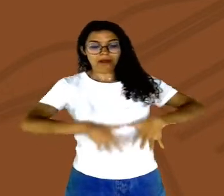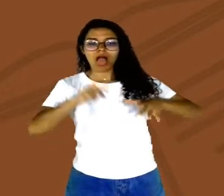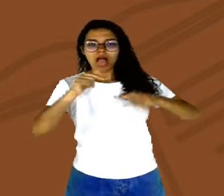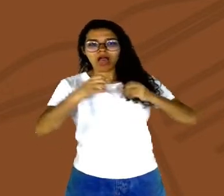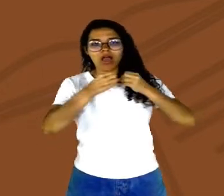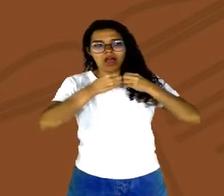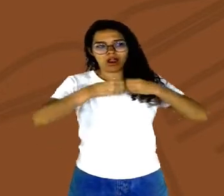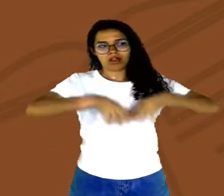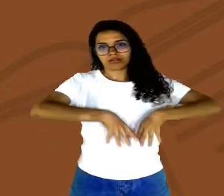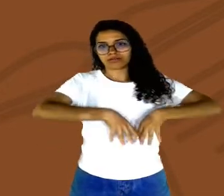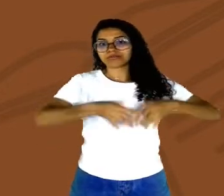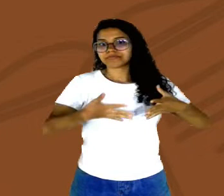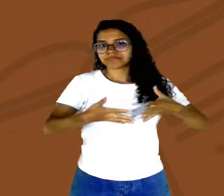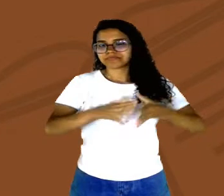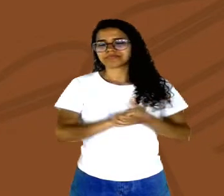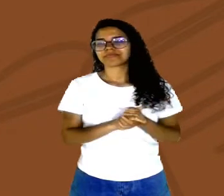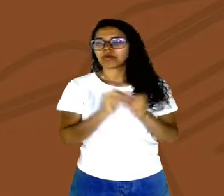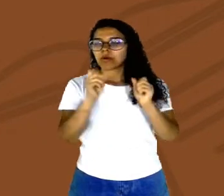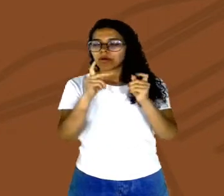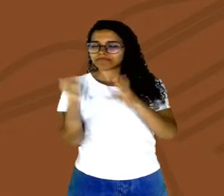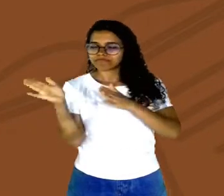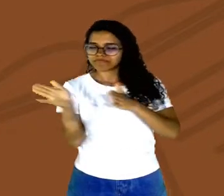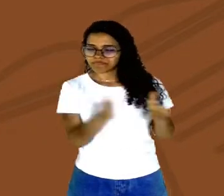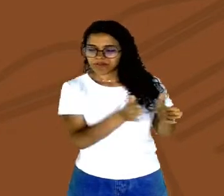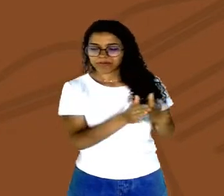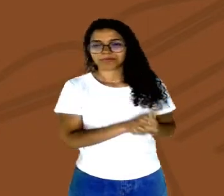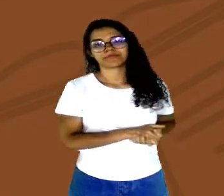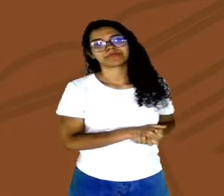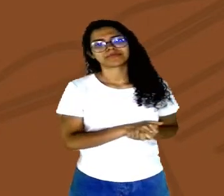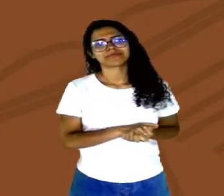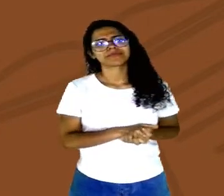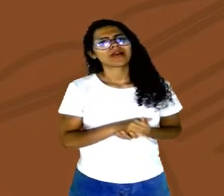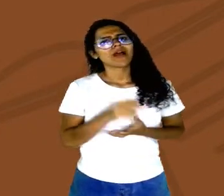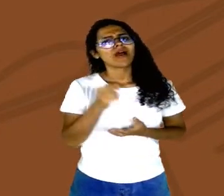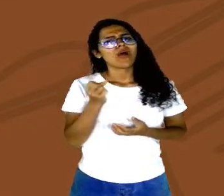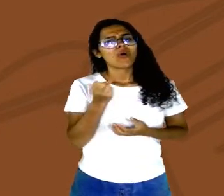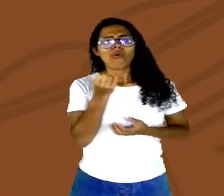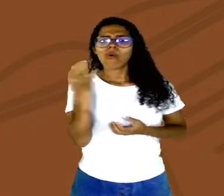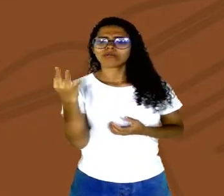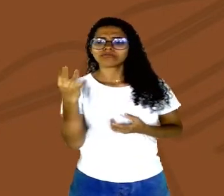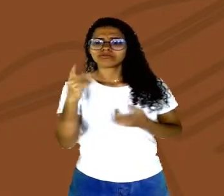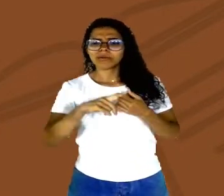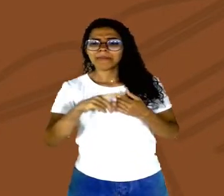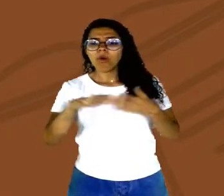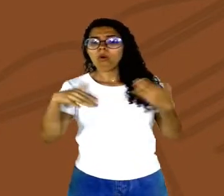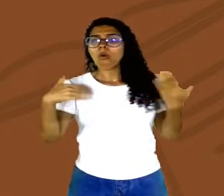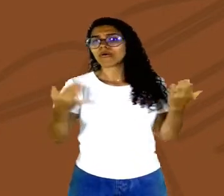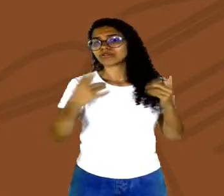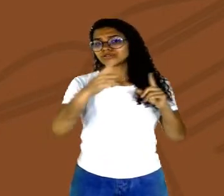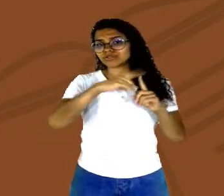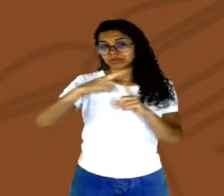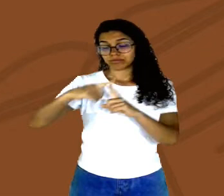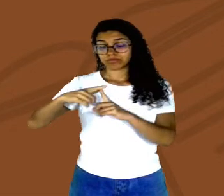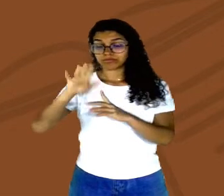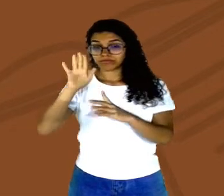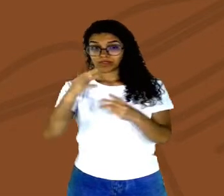Muito bem. Vamos prosseguir. Professor, quantos e quais são os tipos de glândulas? São